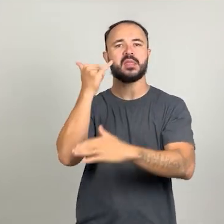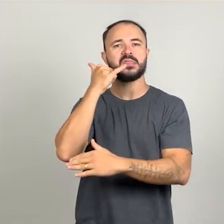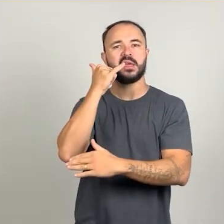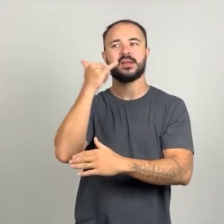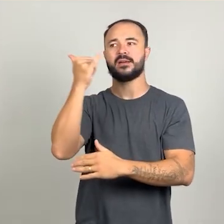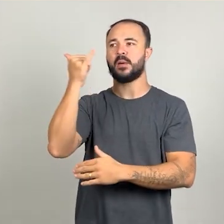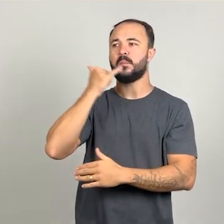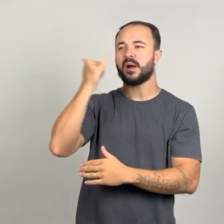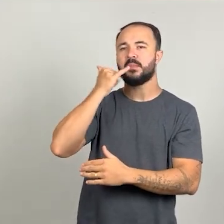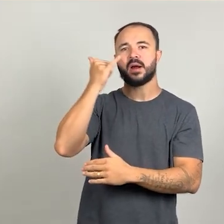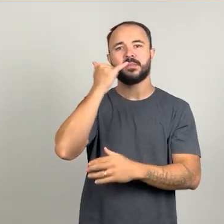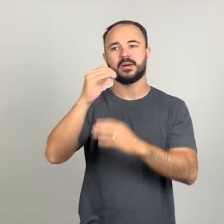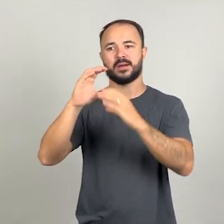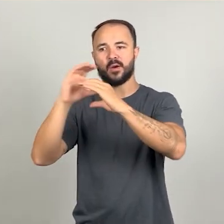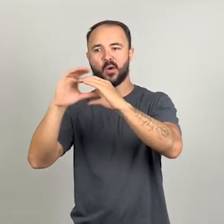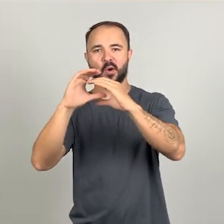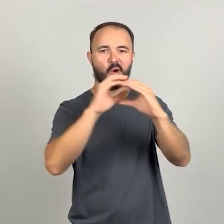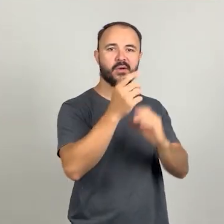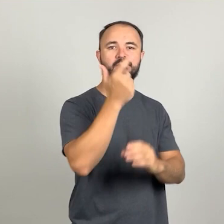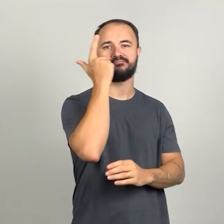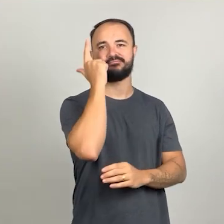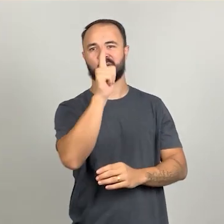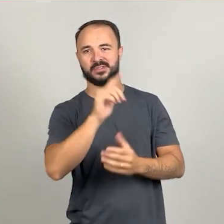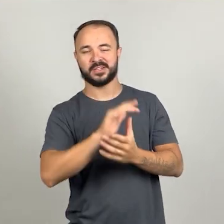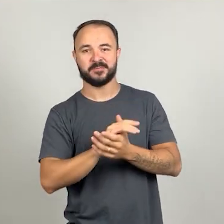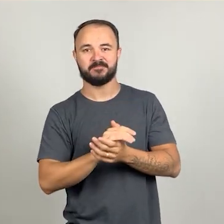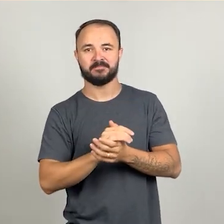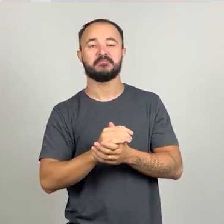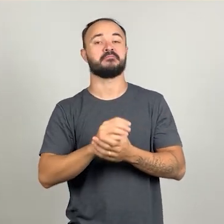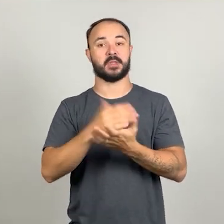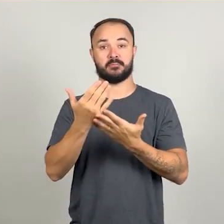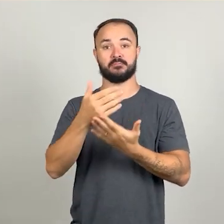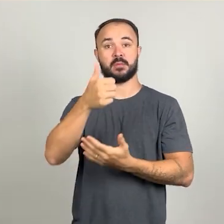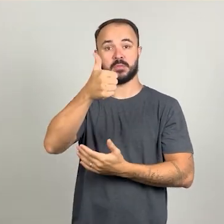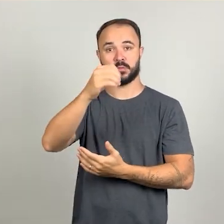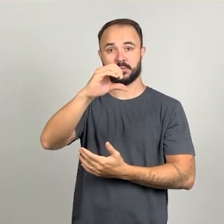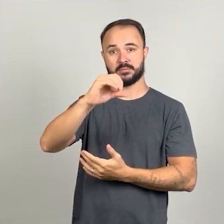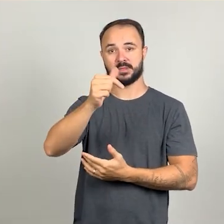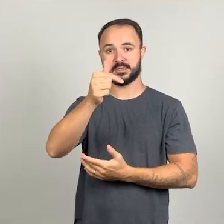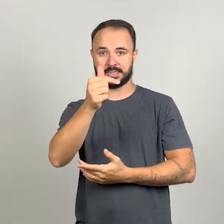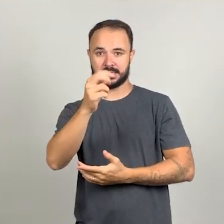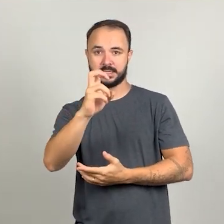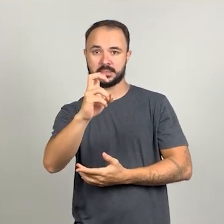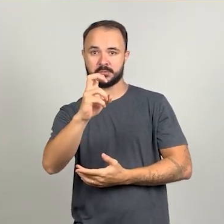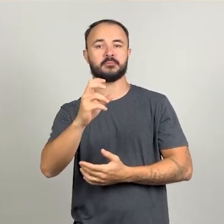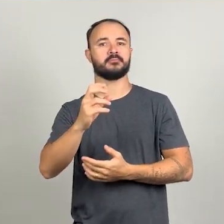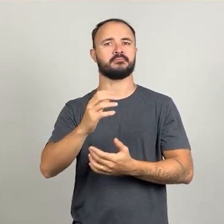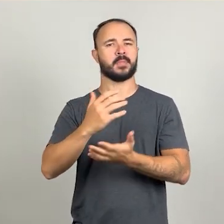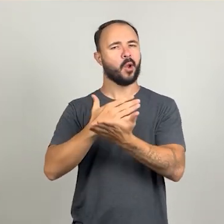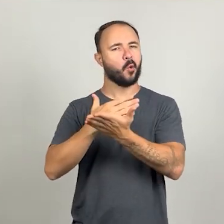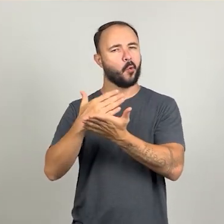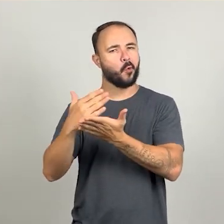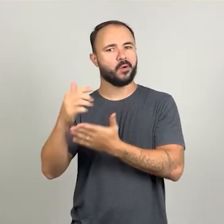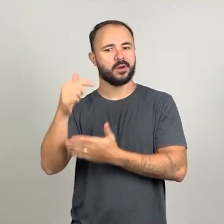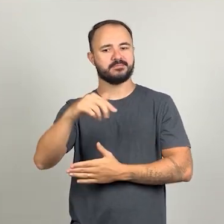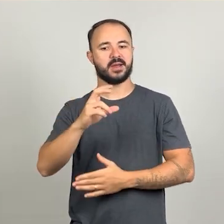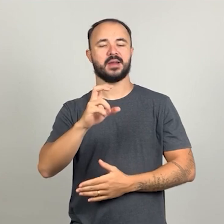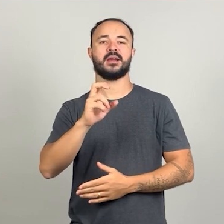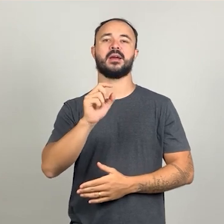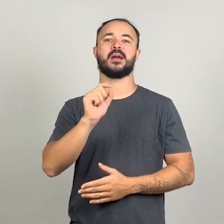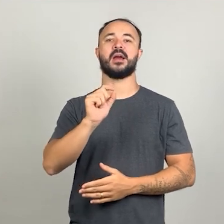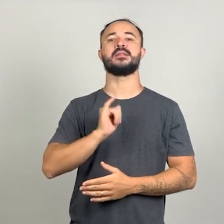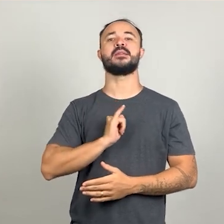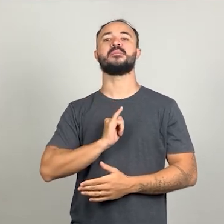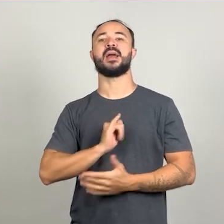pessoas pudessem se comunicar. E em 1975, que Imperatriz passou a contar com um sinal